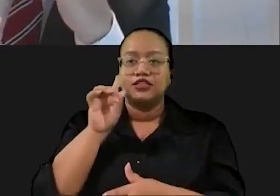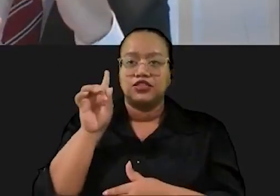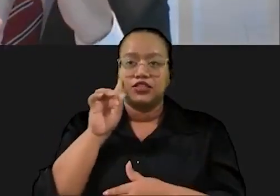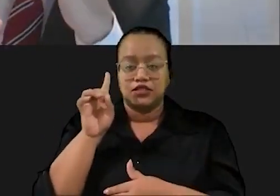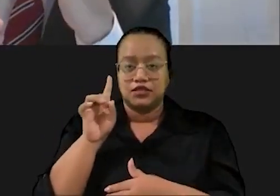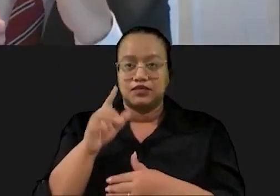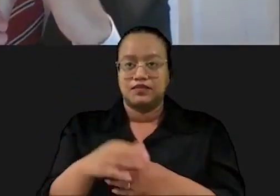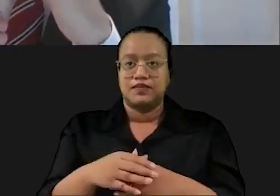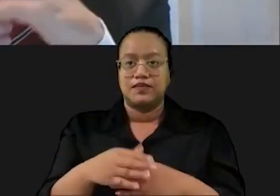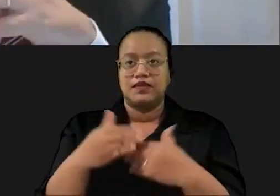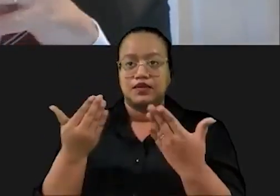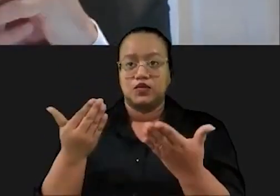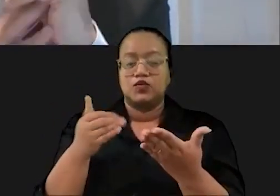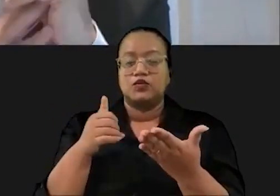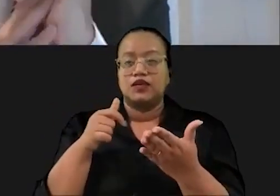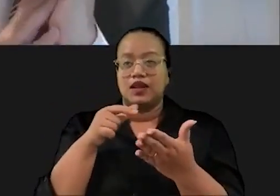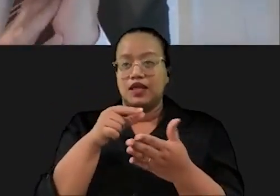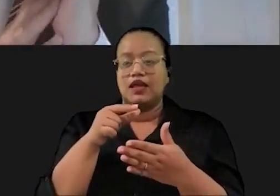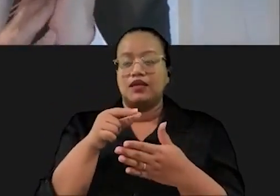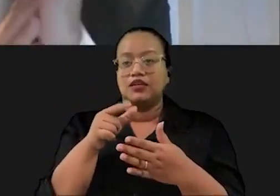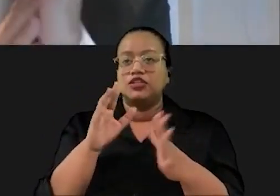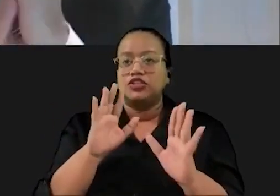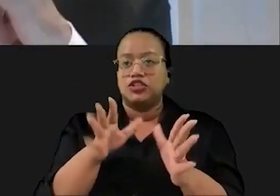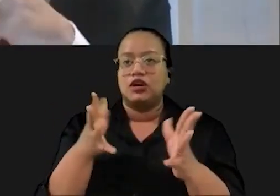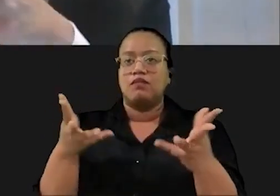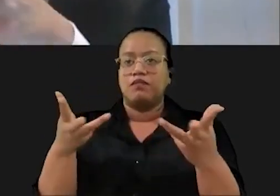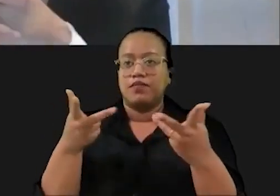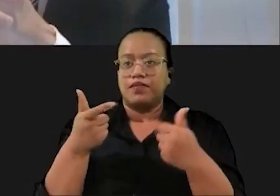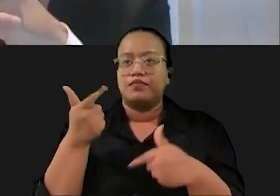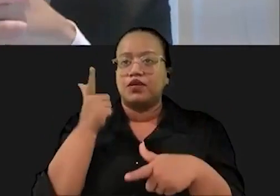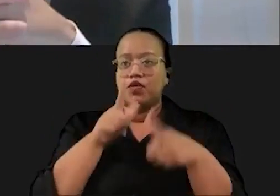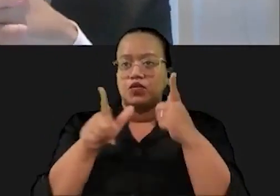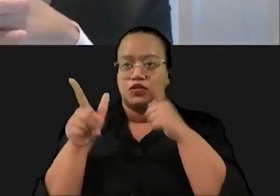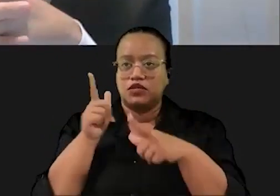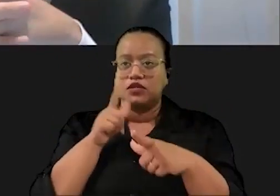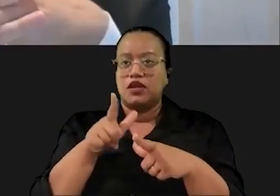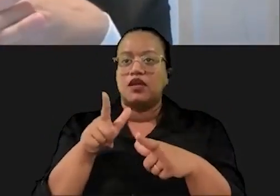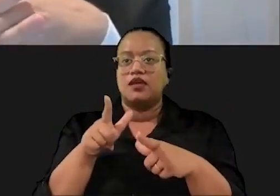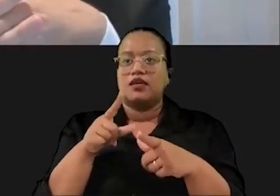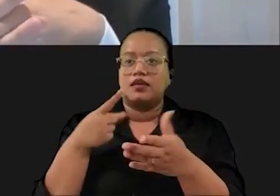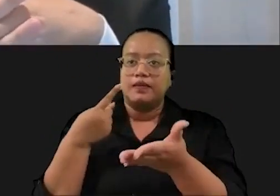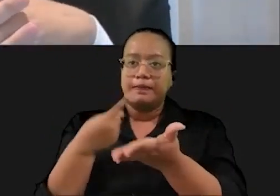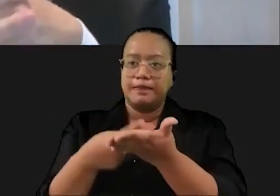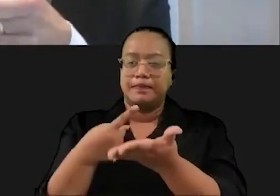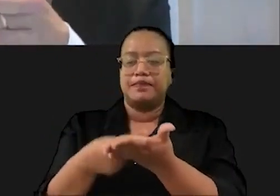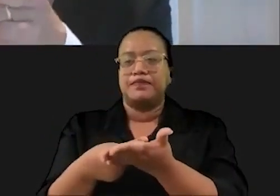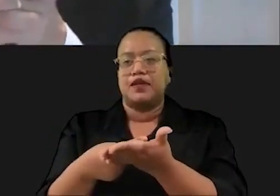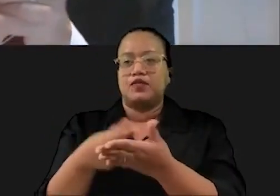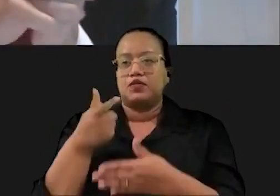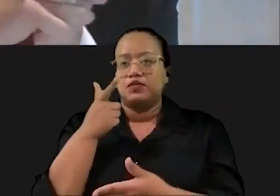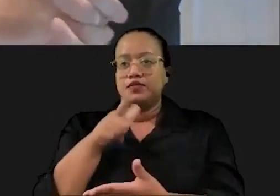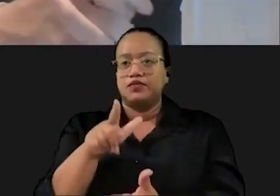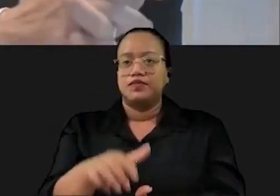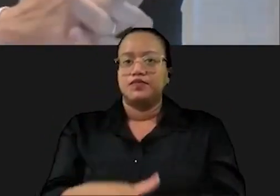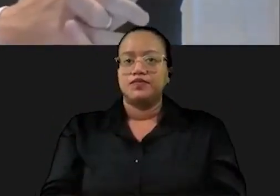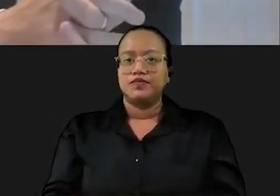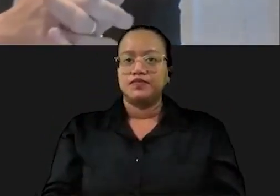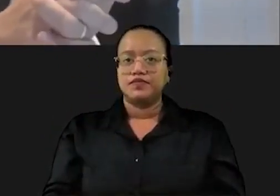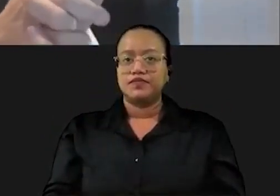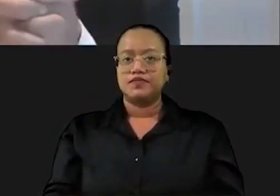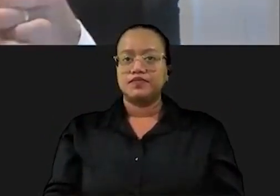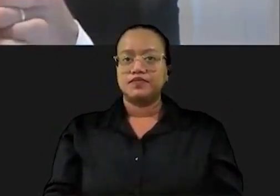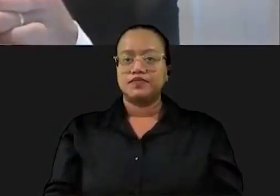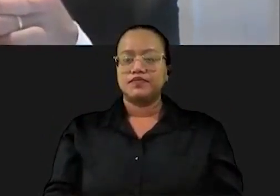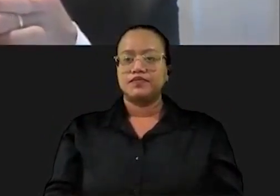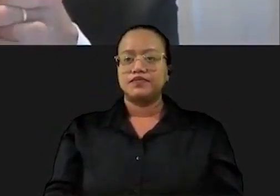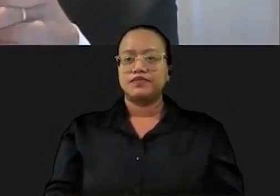tinha um volume de conciliação muito grande, só que a gente começou a perceber que dependia muito, né, da figura